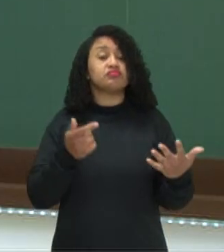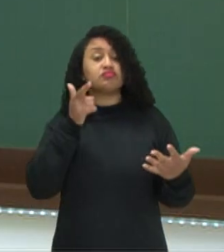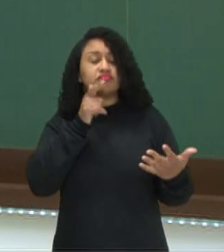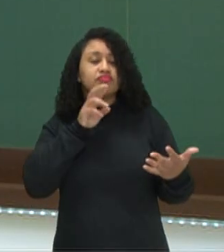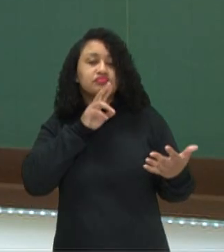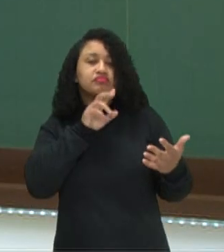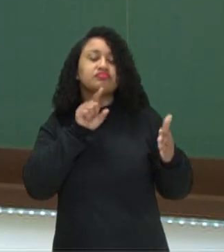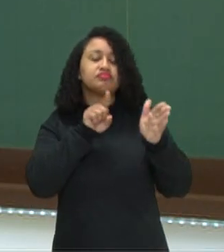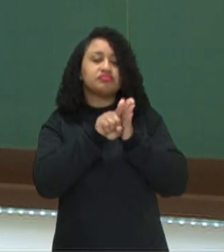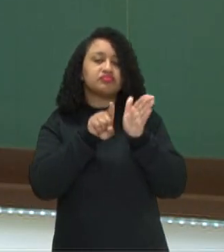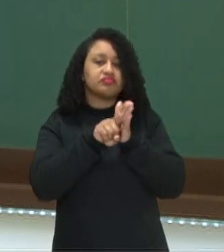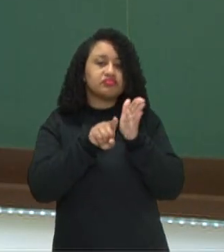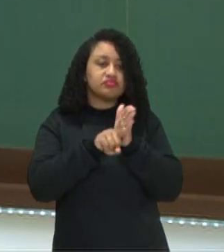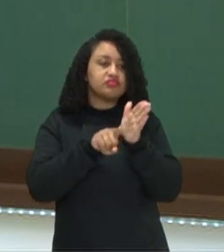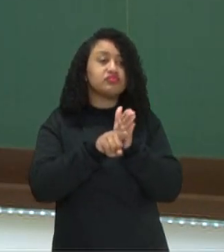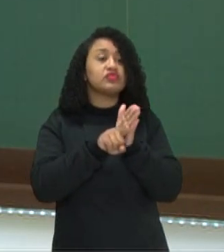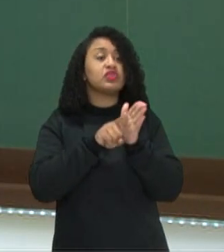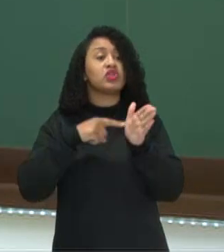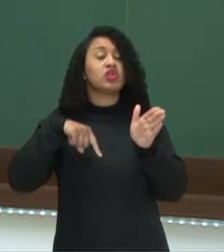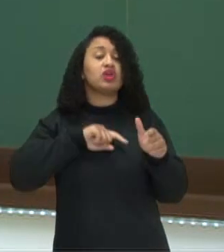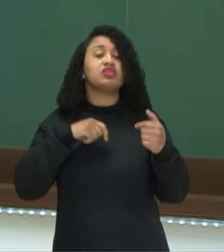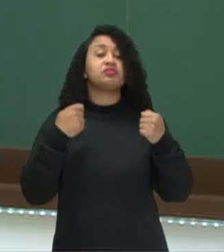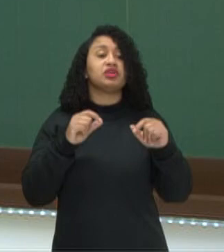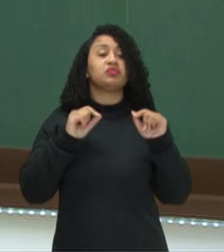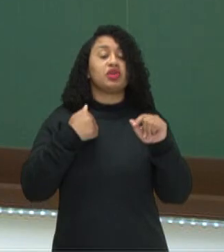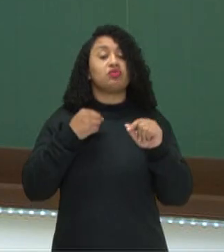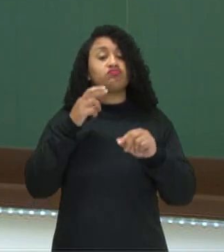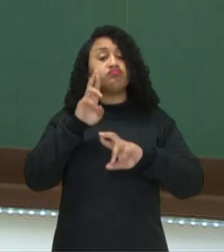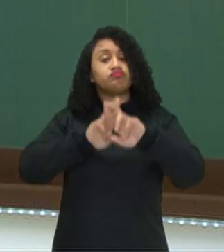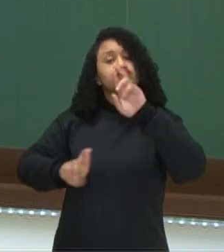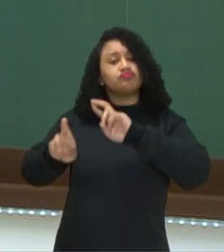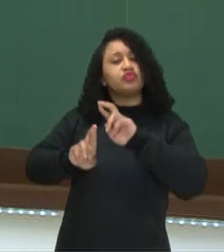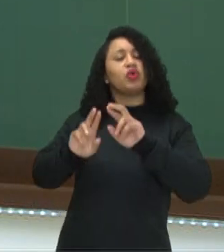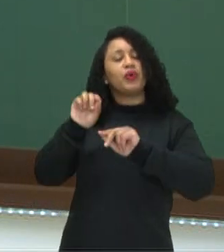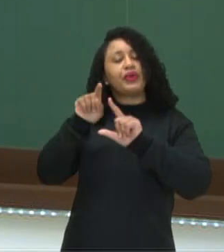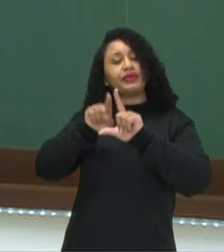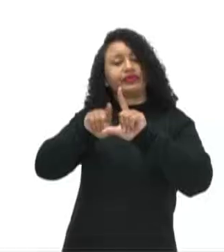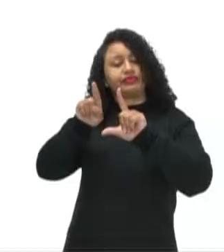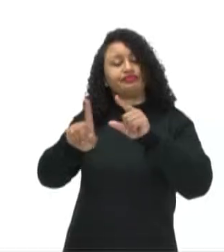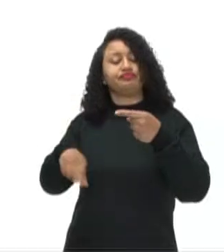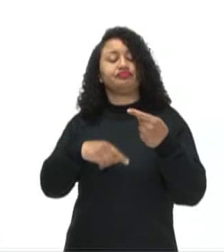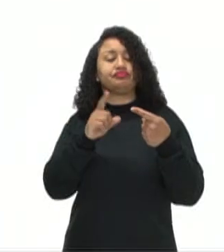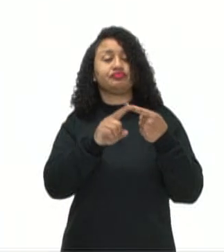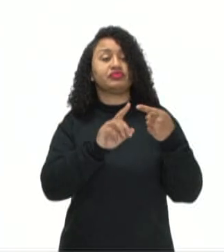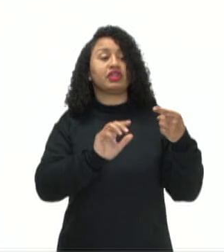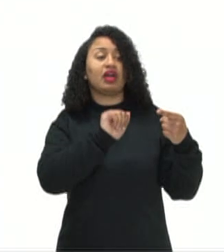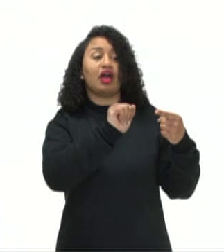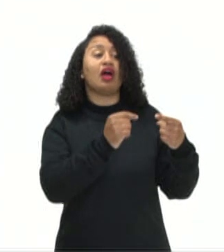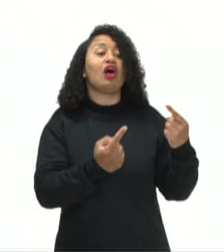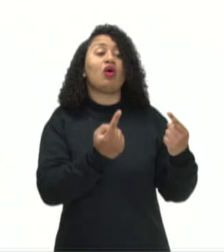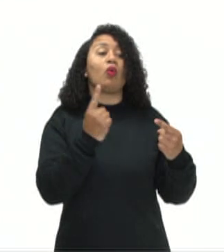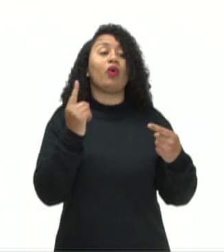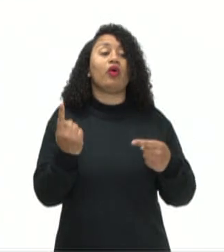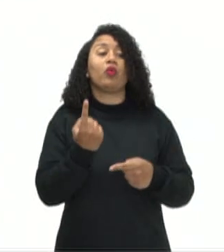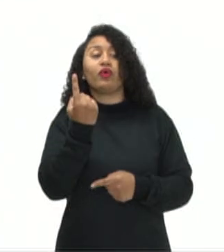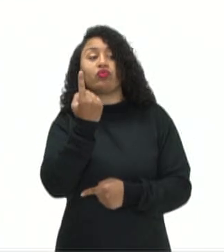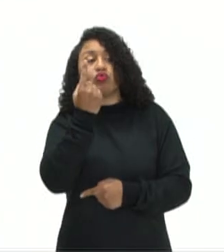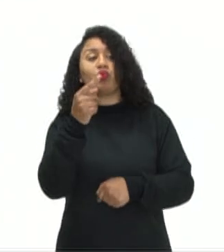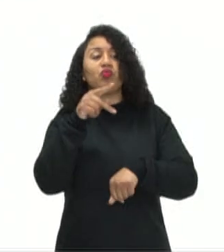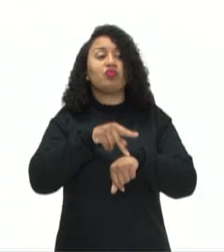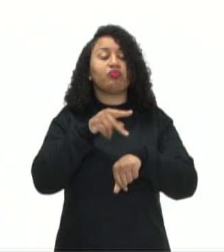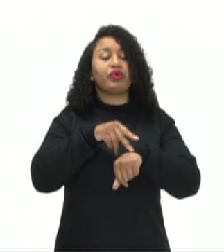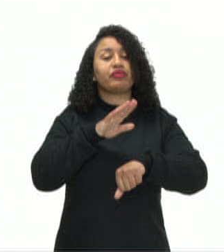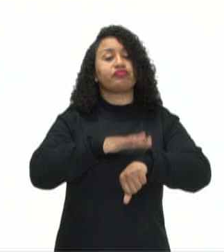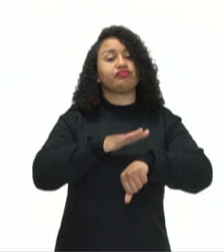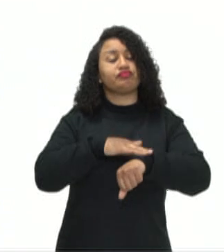essas questões, nós precisávamos somente observar o gráfico. Então, na letra A, qual é a altura que estará a pedra